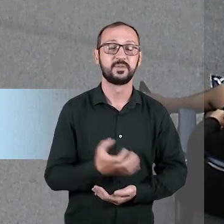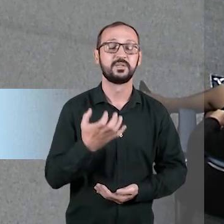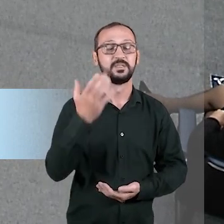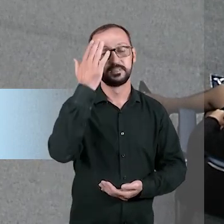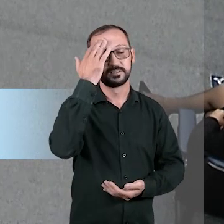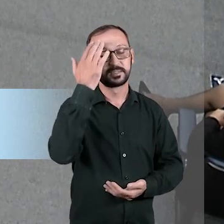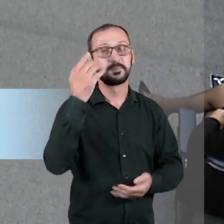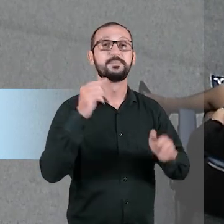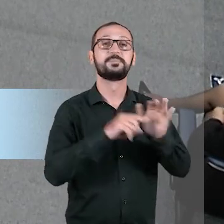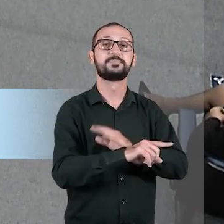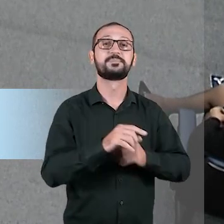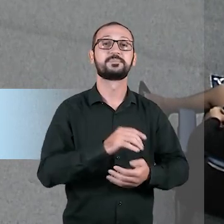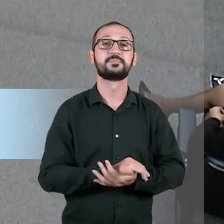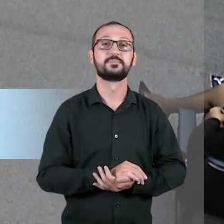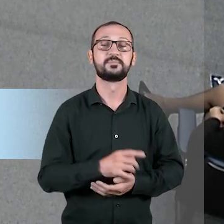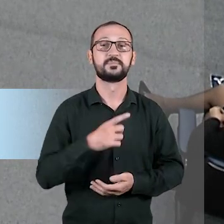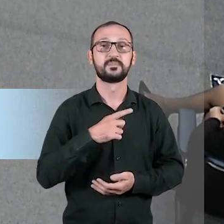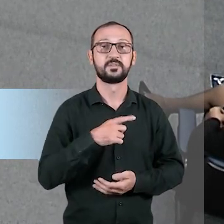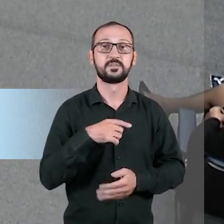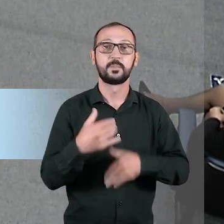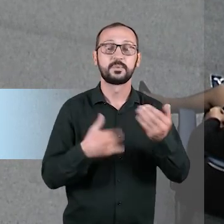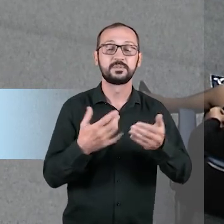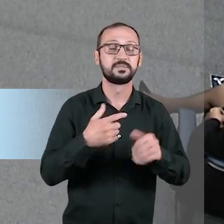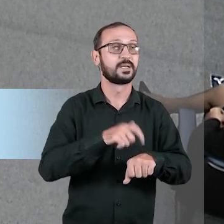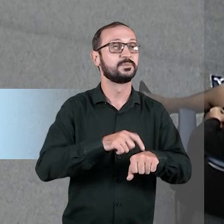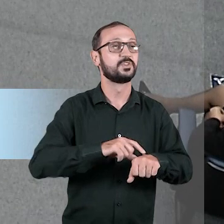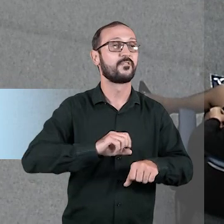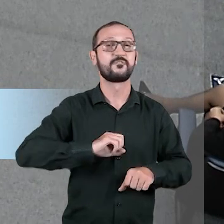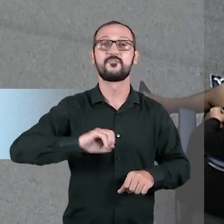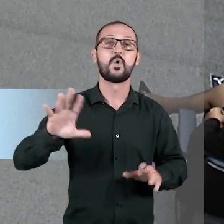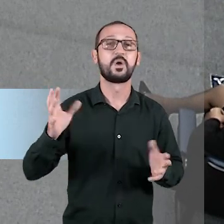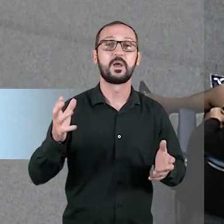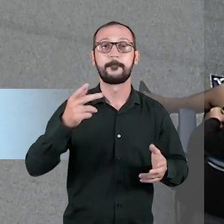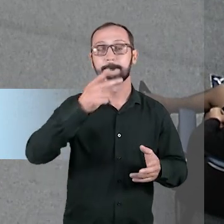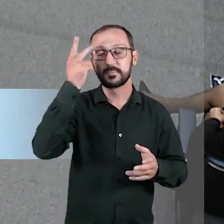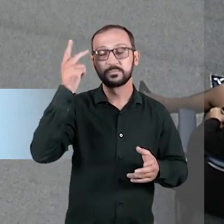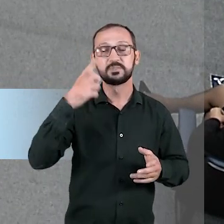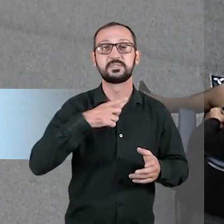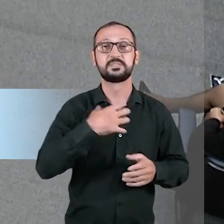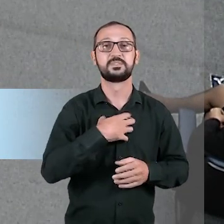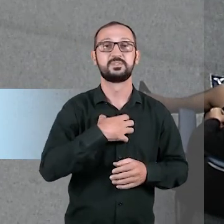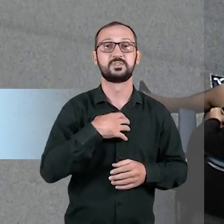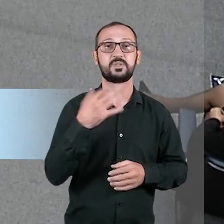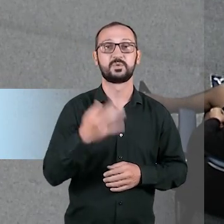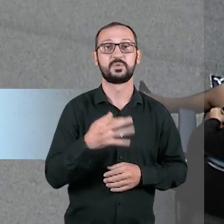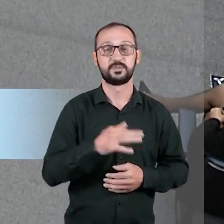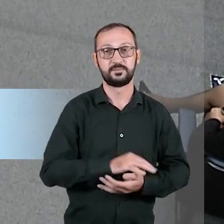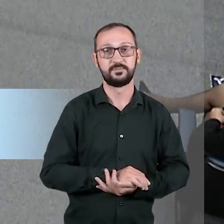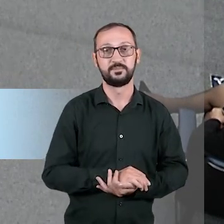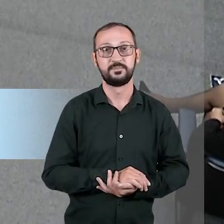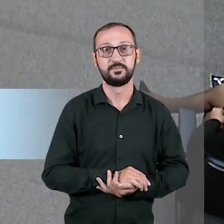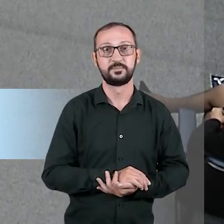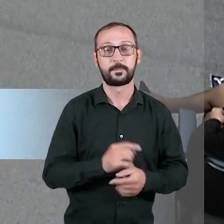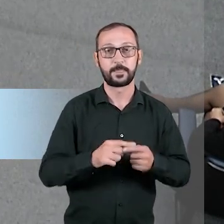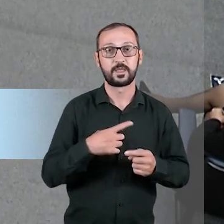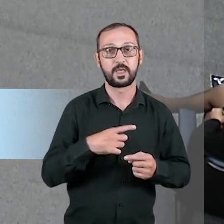Gra, eu gostaria de saber se existe assim um processo de fuga, né, de alguém que está passando por uma dor. Pergunto